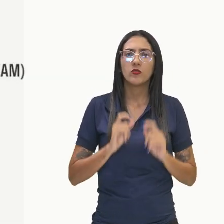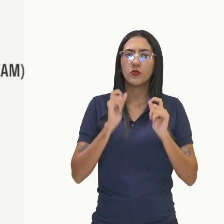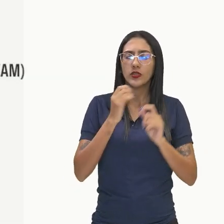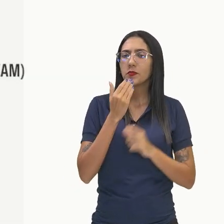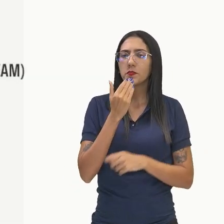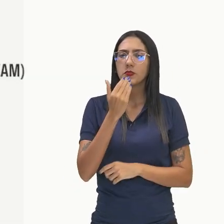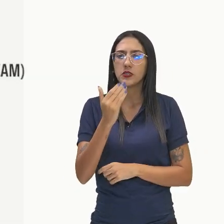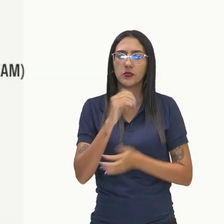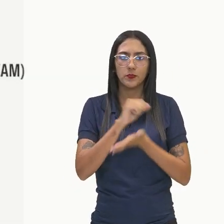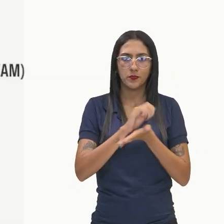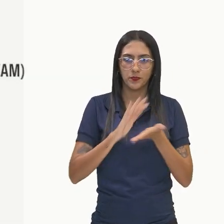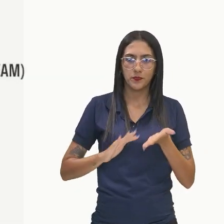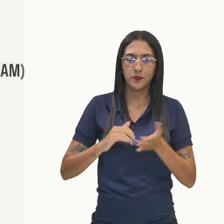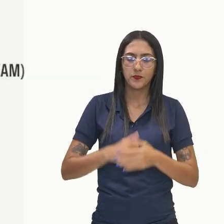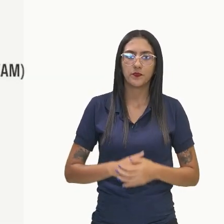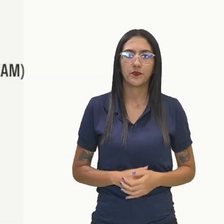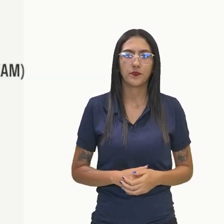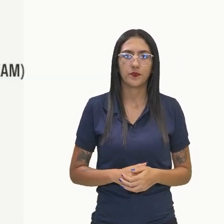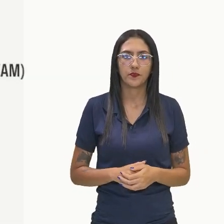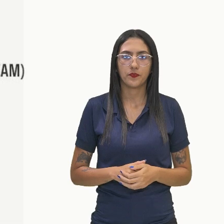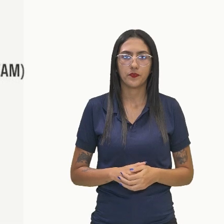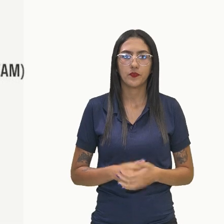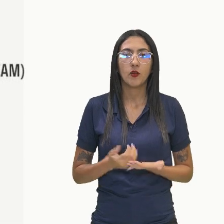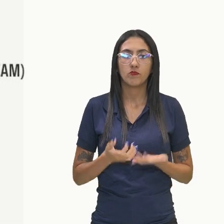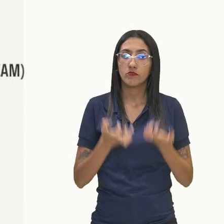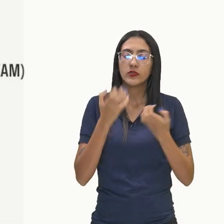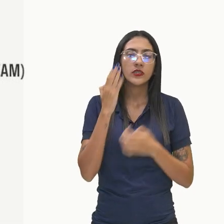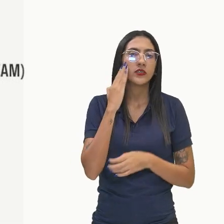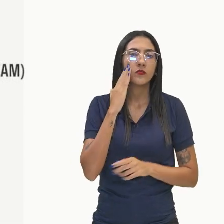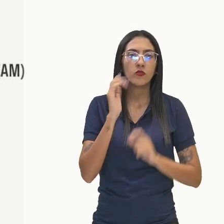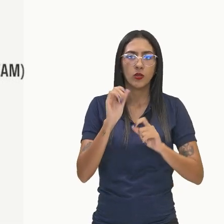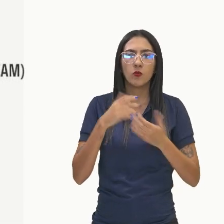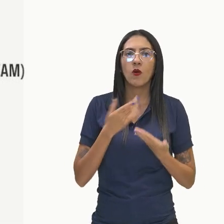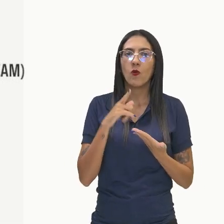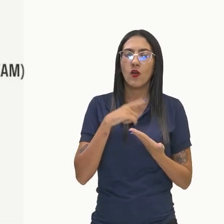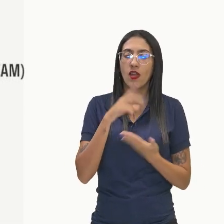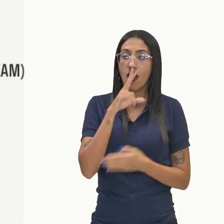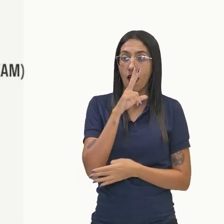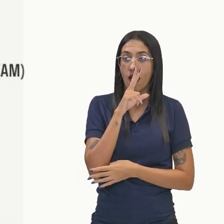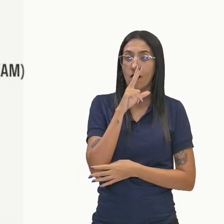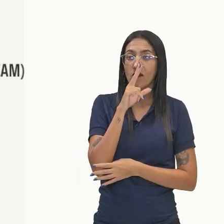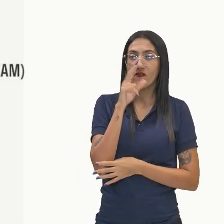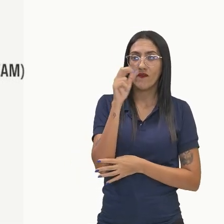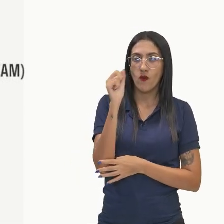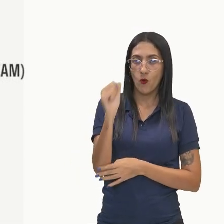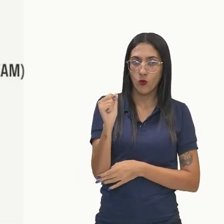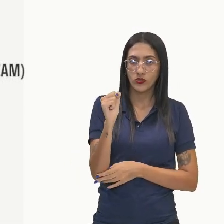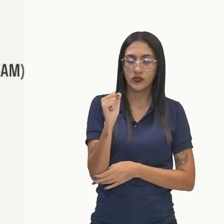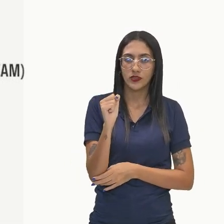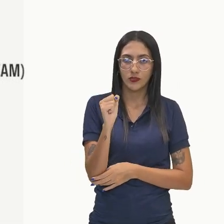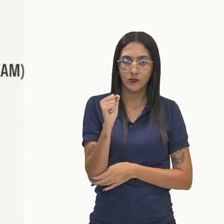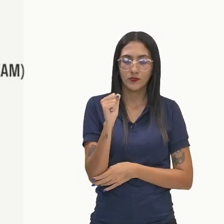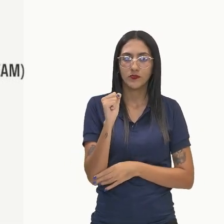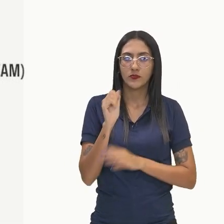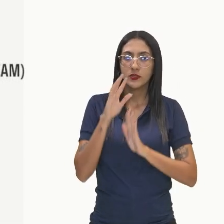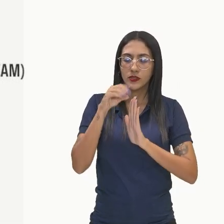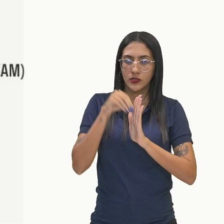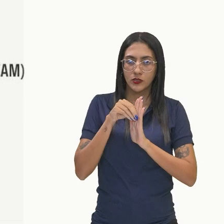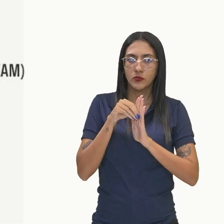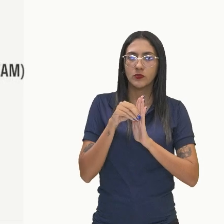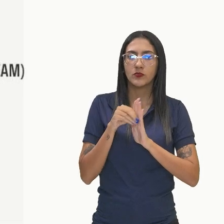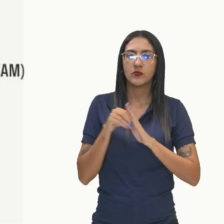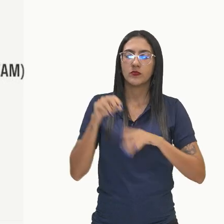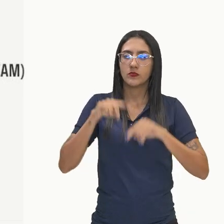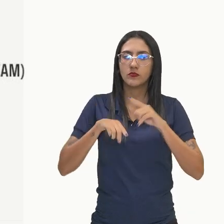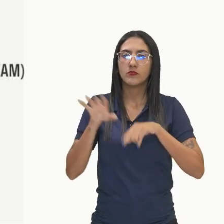aqui na questão. Olha, ele quer que eu descubra qual é o valor da força contra a eletromotriz e também eu tenho